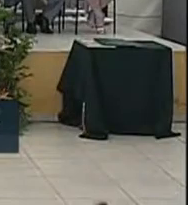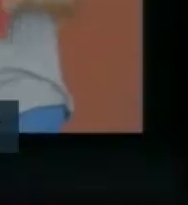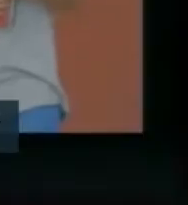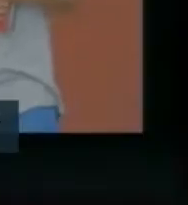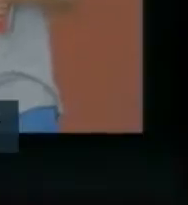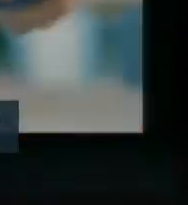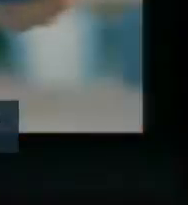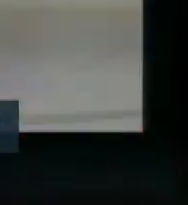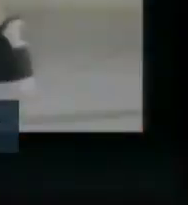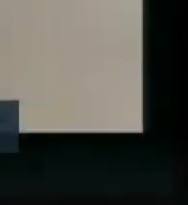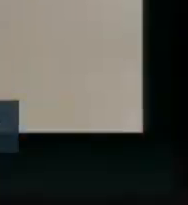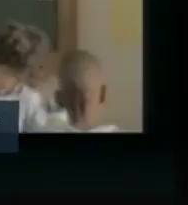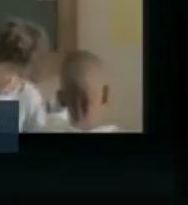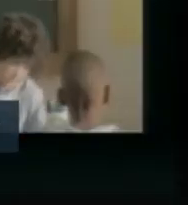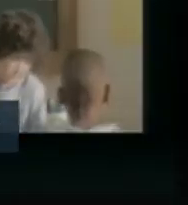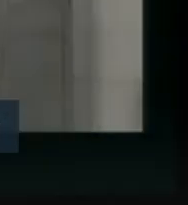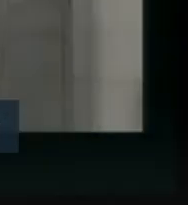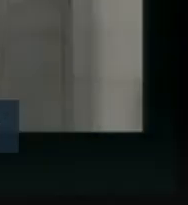a